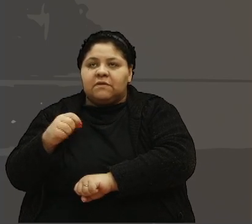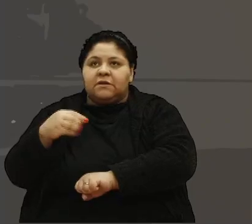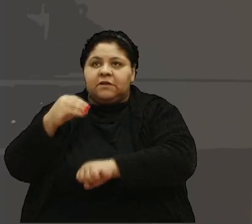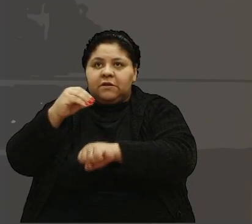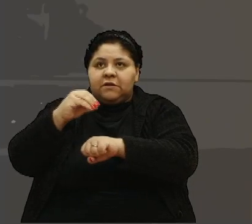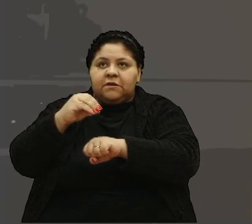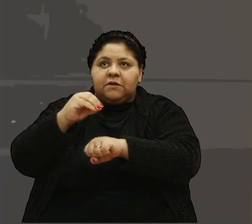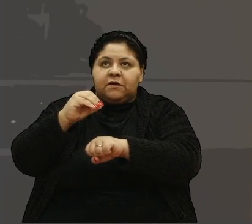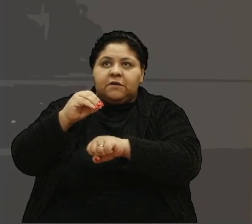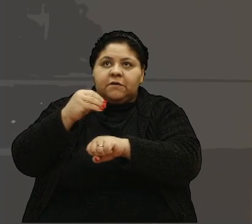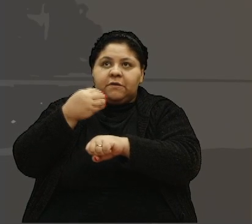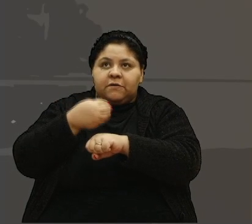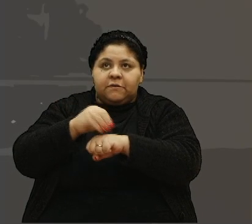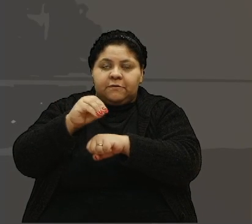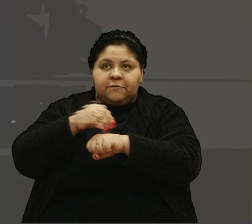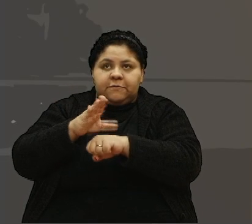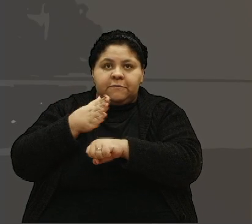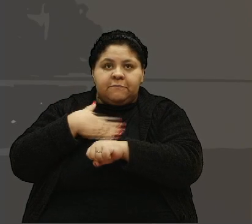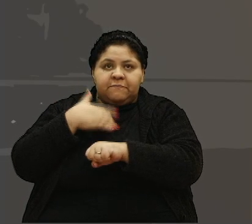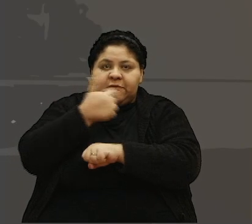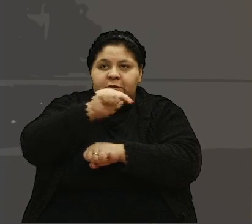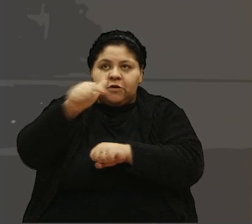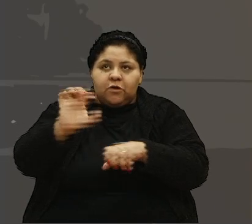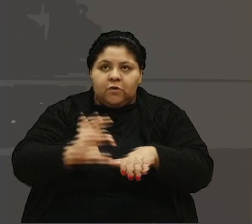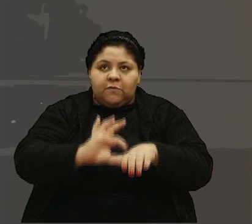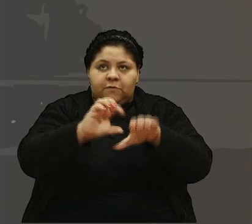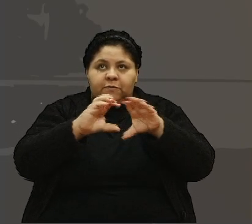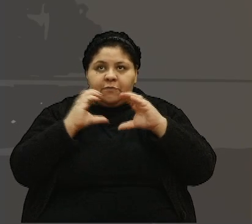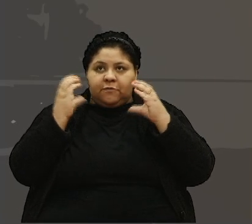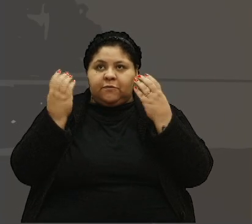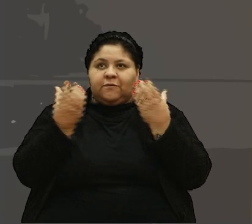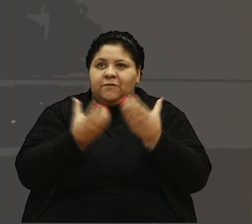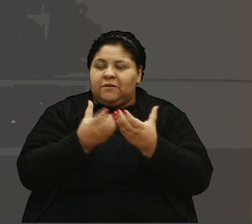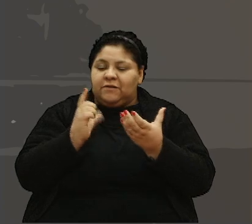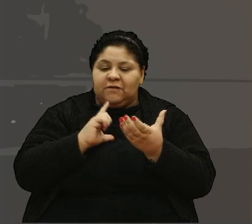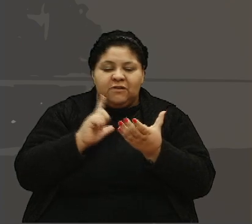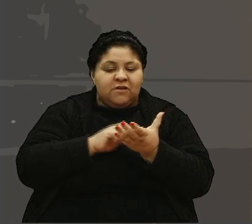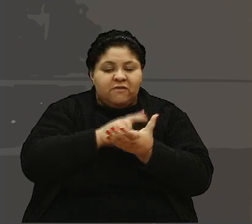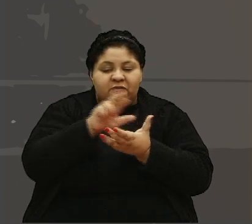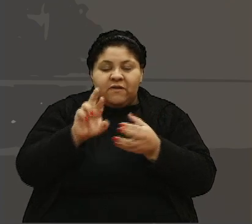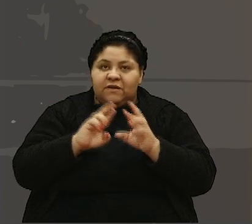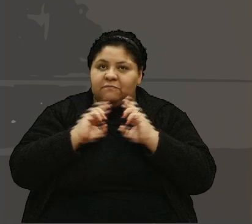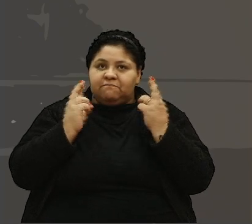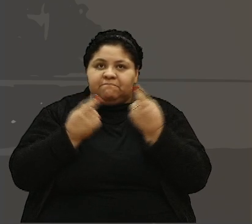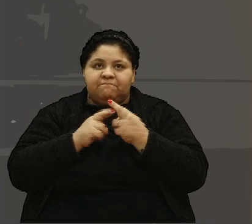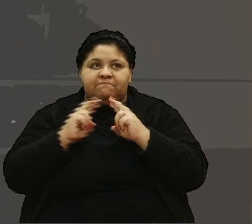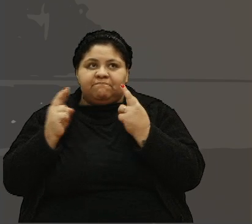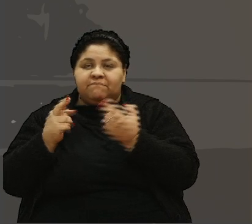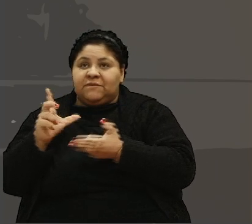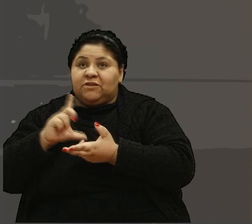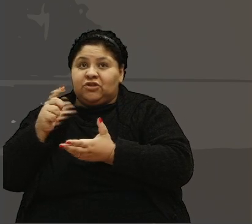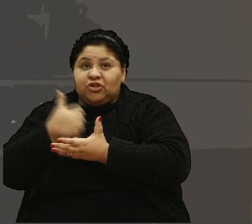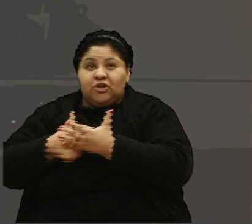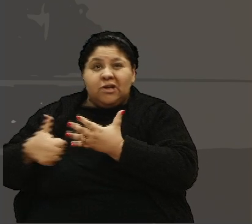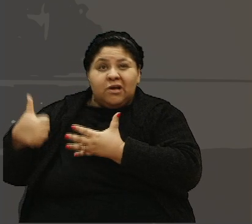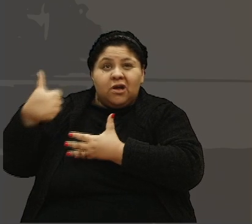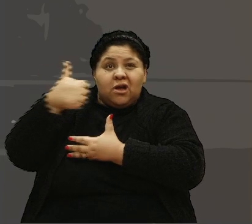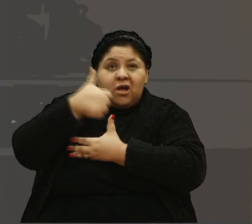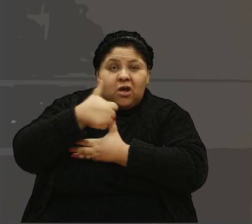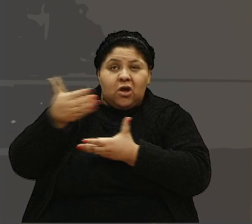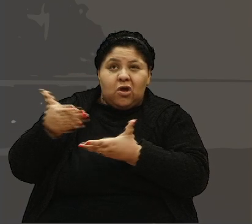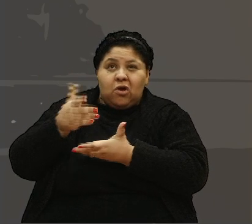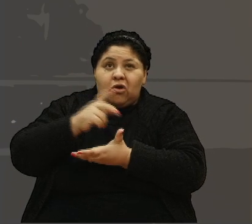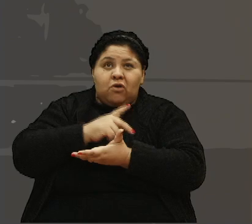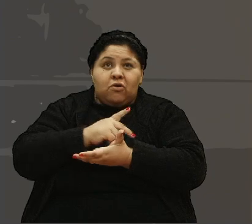Valim, entre outras lideranças daquela comunidade, que houve diversas reuniões, onde que tive o privilégio de estar com o